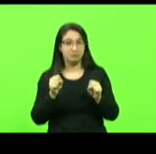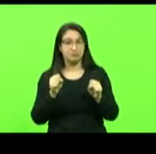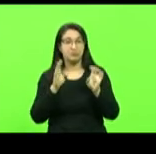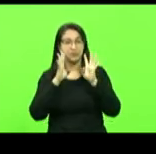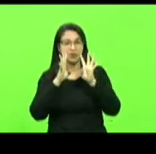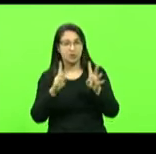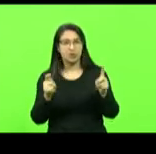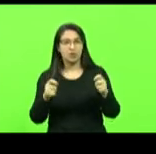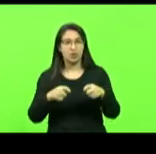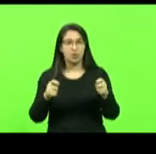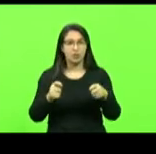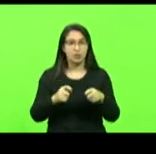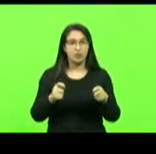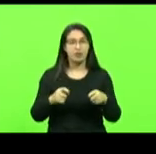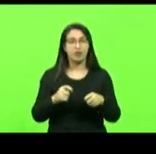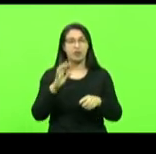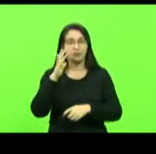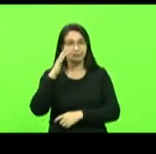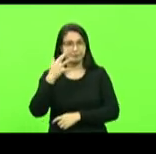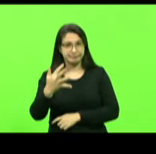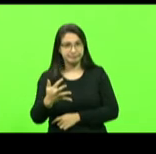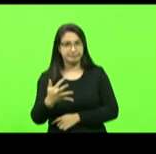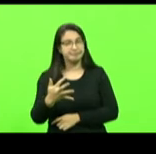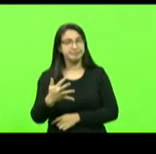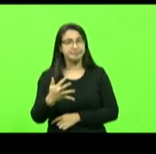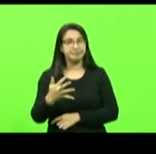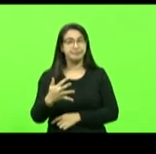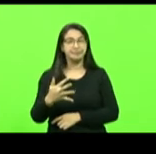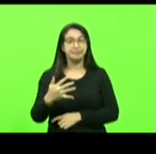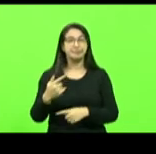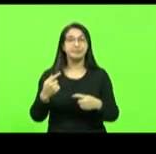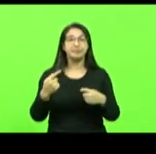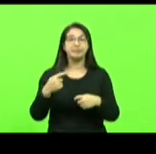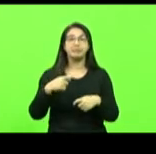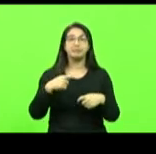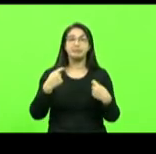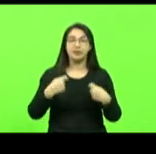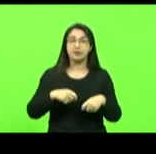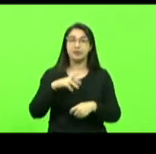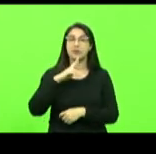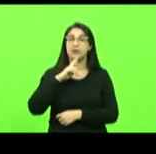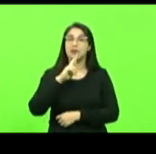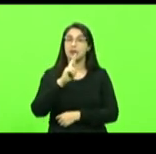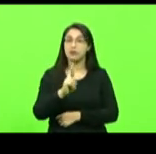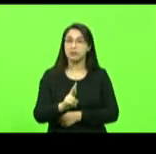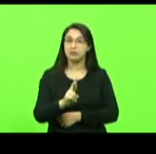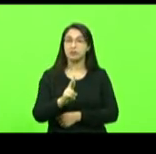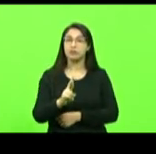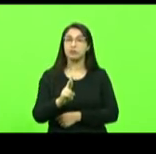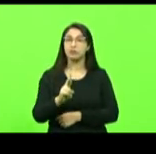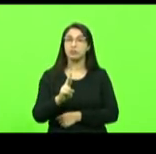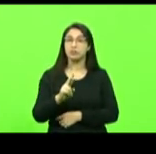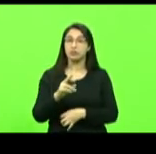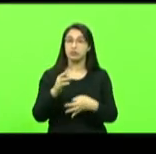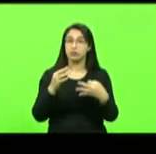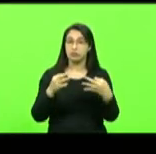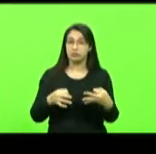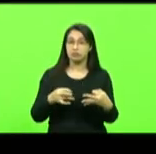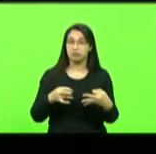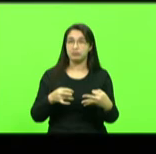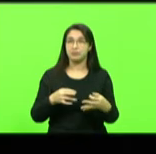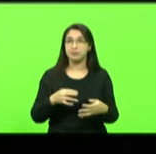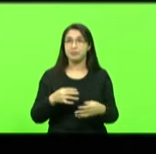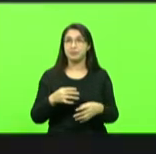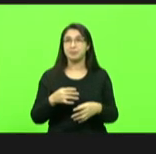atenção a essas soluções e que concretize respostas, de fato, permanentes, né? Incluindo o Raquel. As